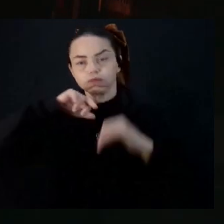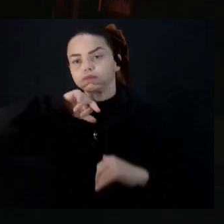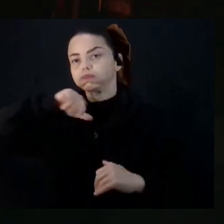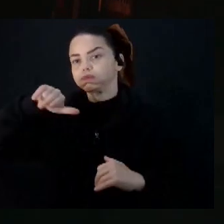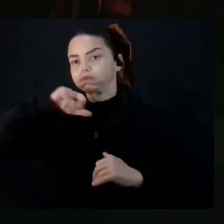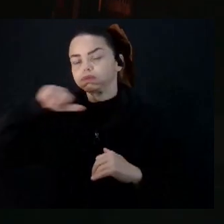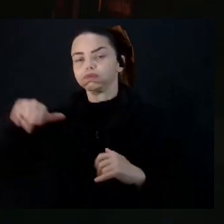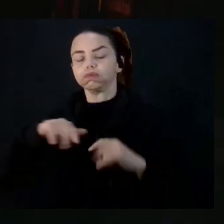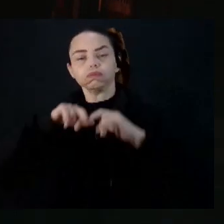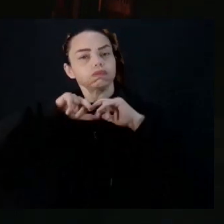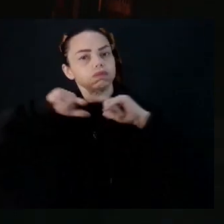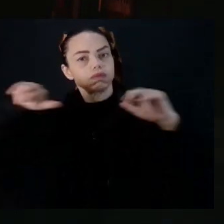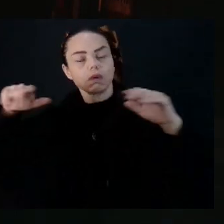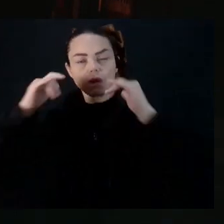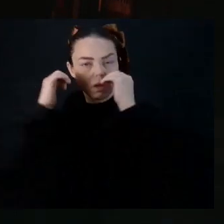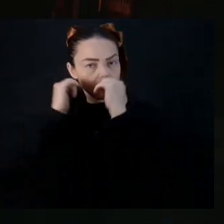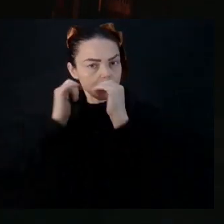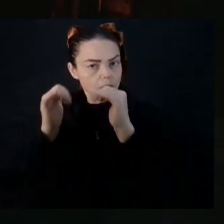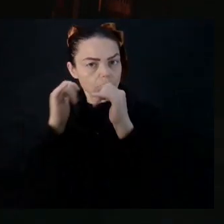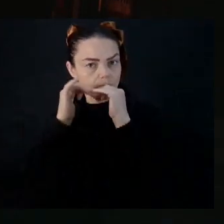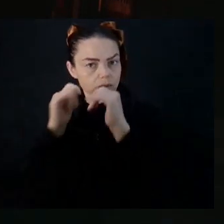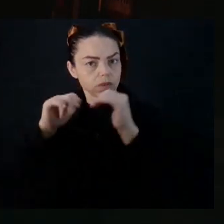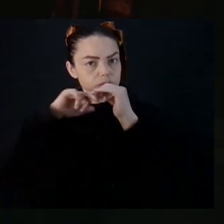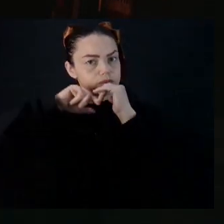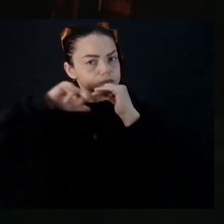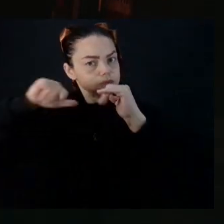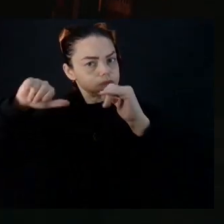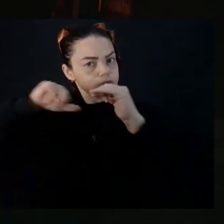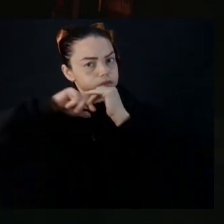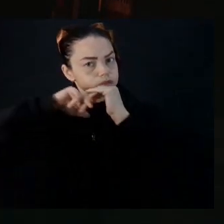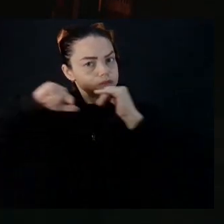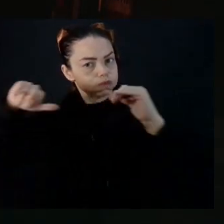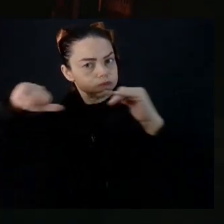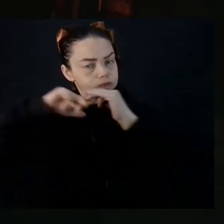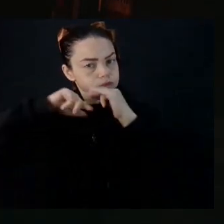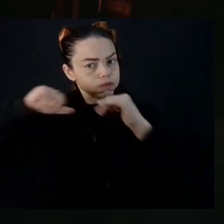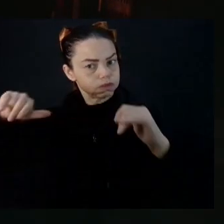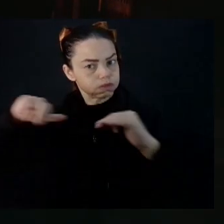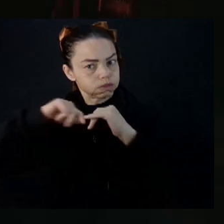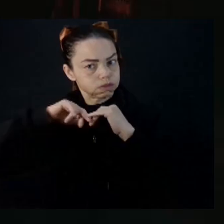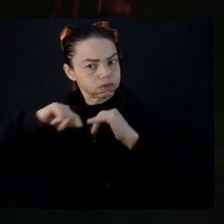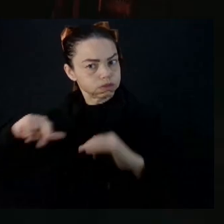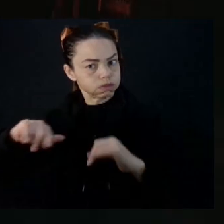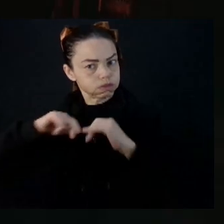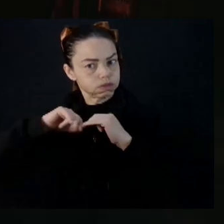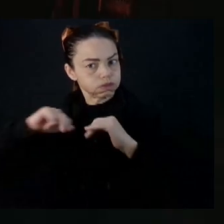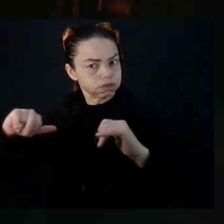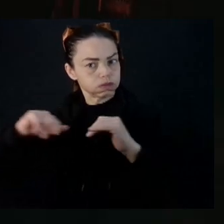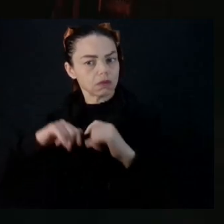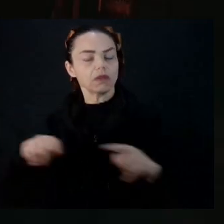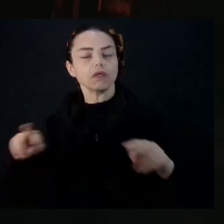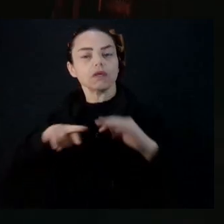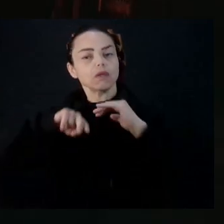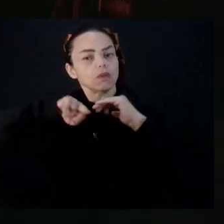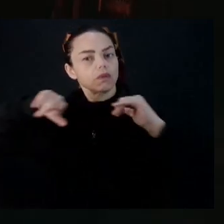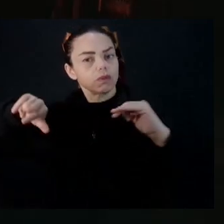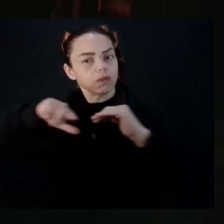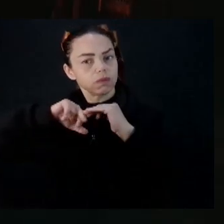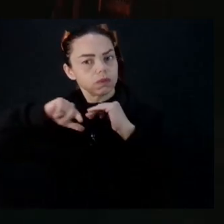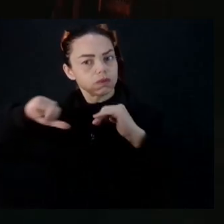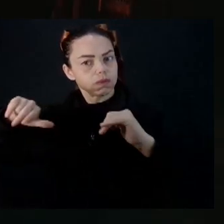pais, quanto para a escola em si, né? A infraestrutura da escola e também o educador. Então,